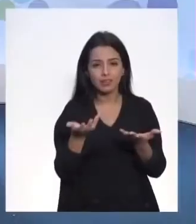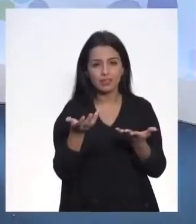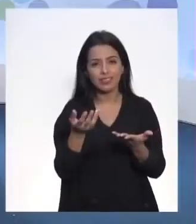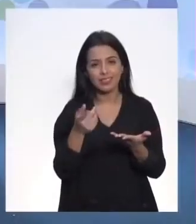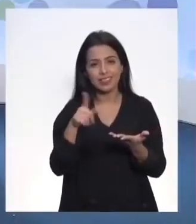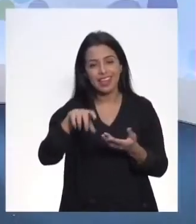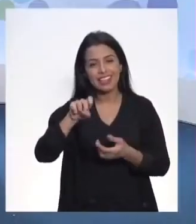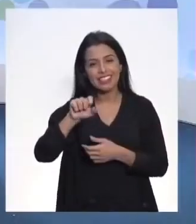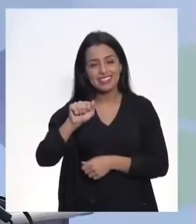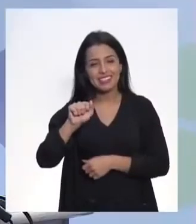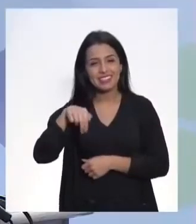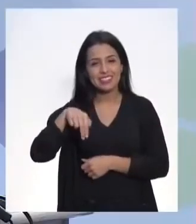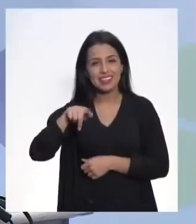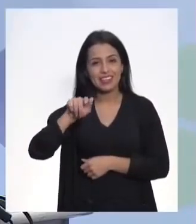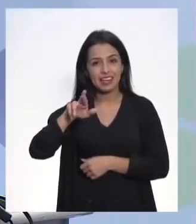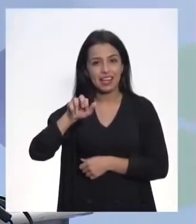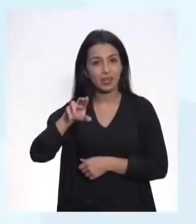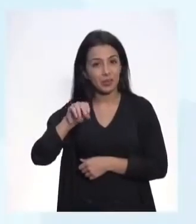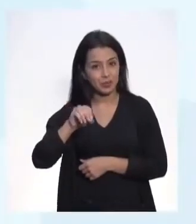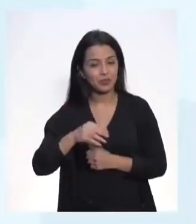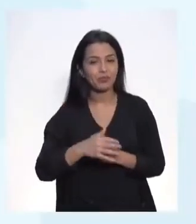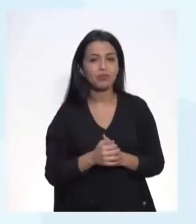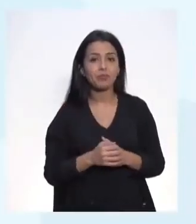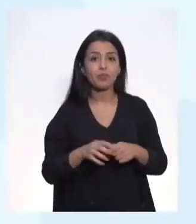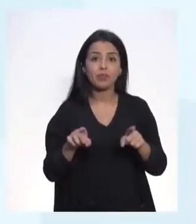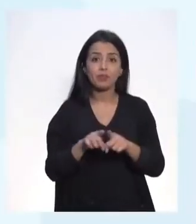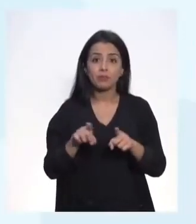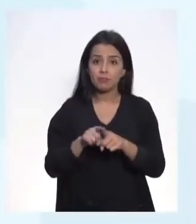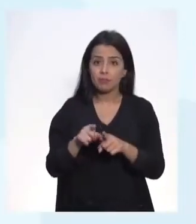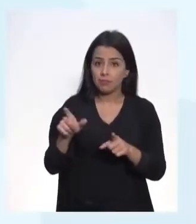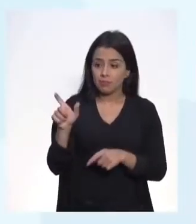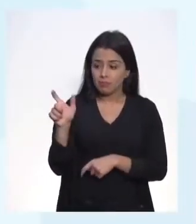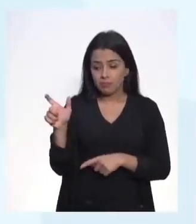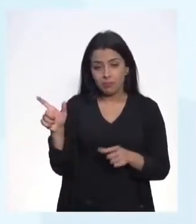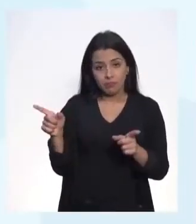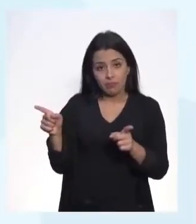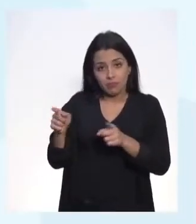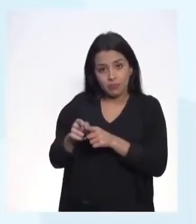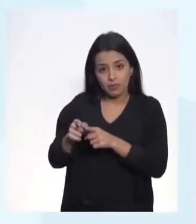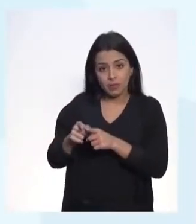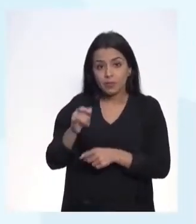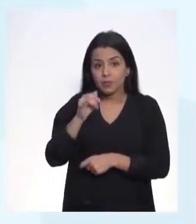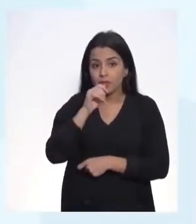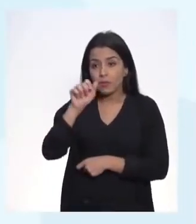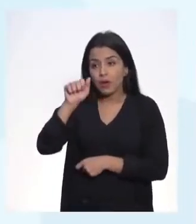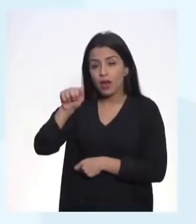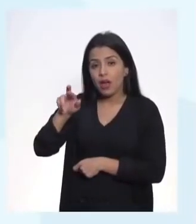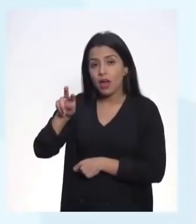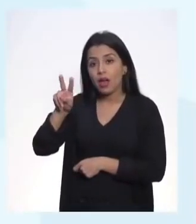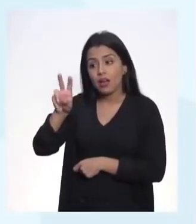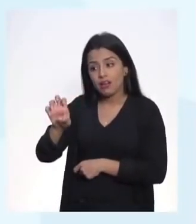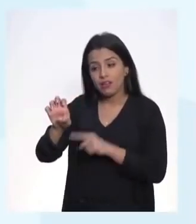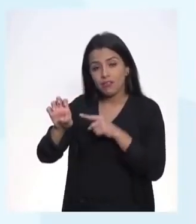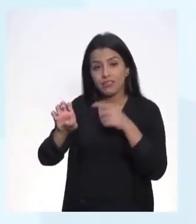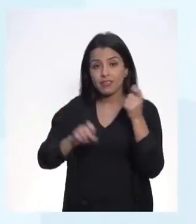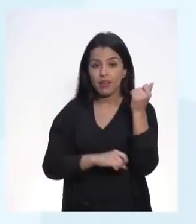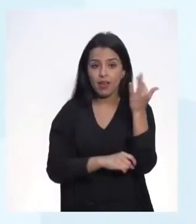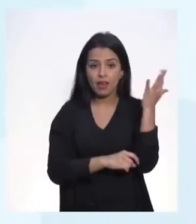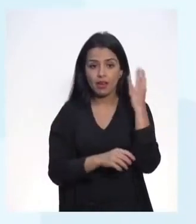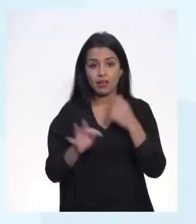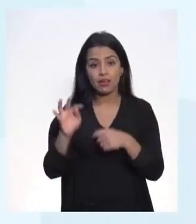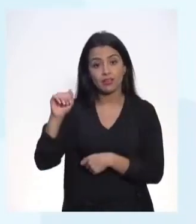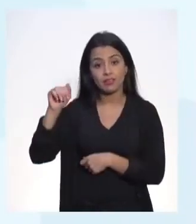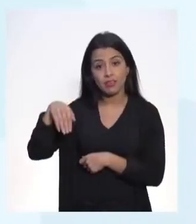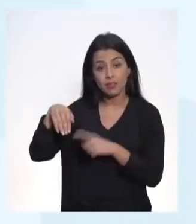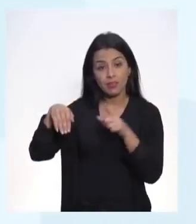eles falam. E as reduções das palavras ou perdas de fonemas aí. Arve, que é árvore, tamo, Tamo, que é estamos, né?